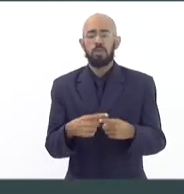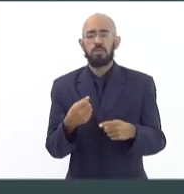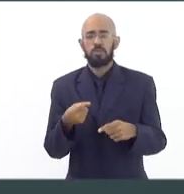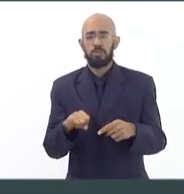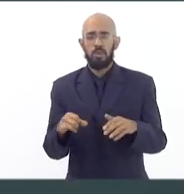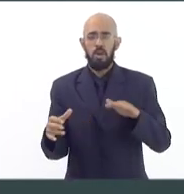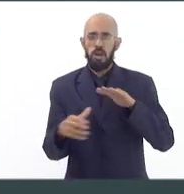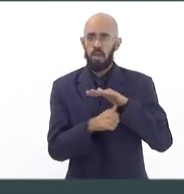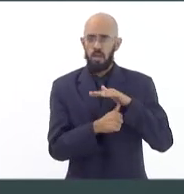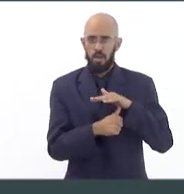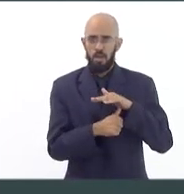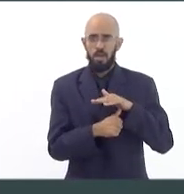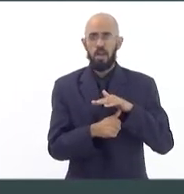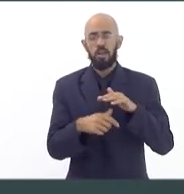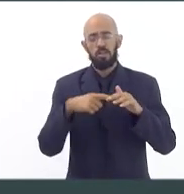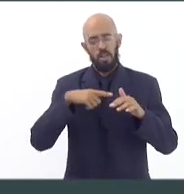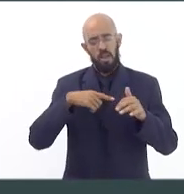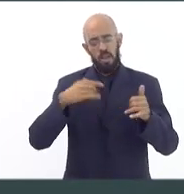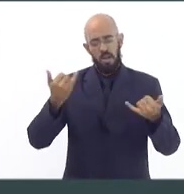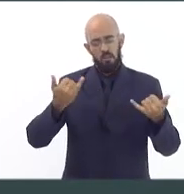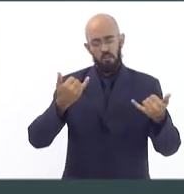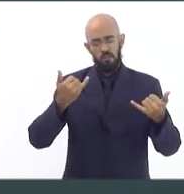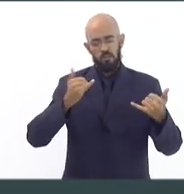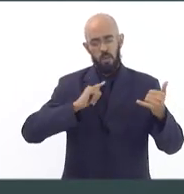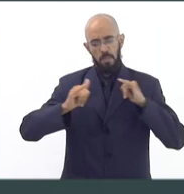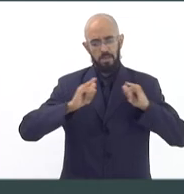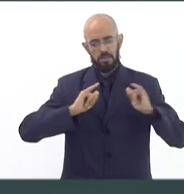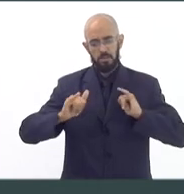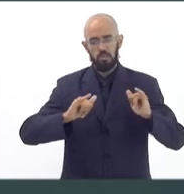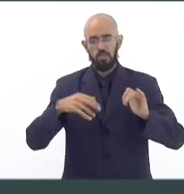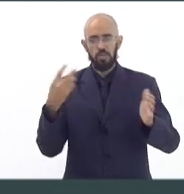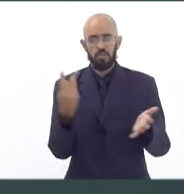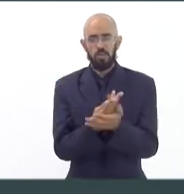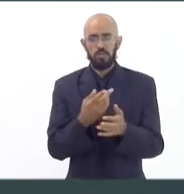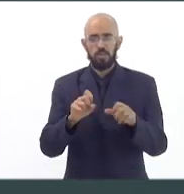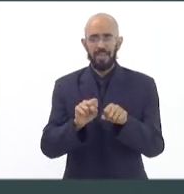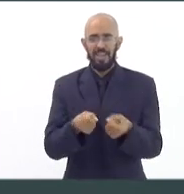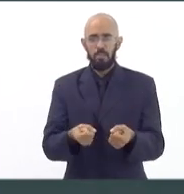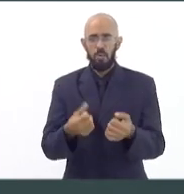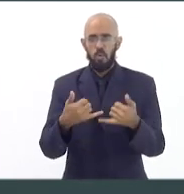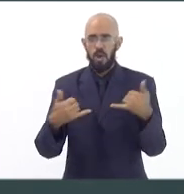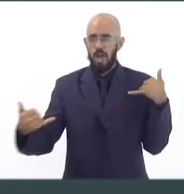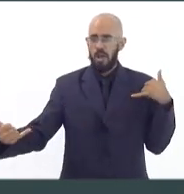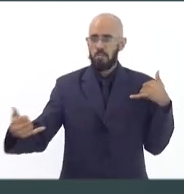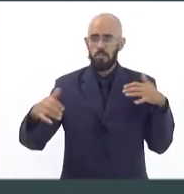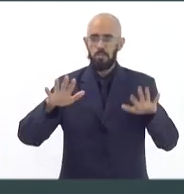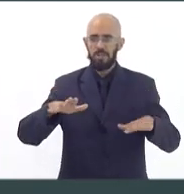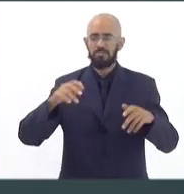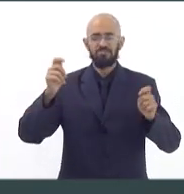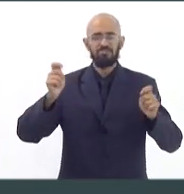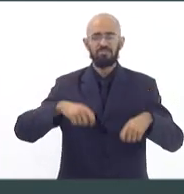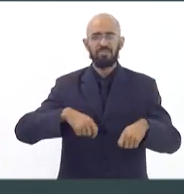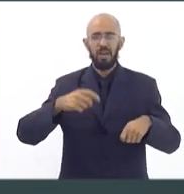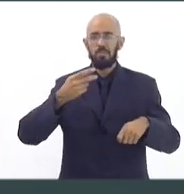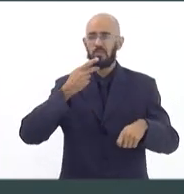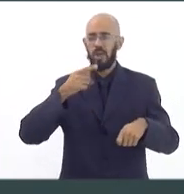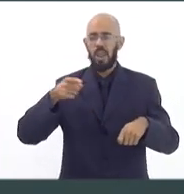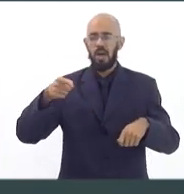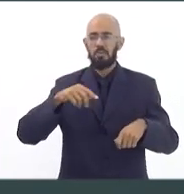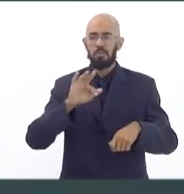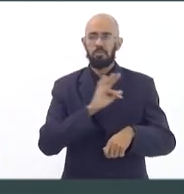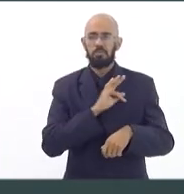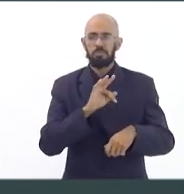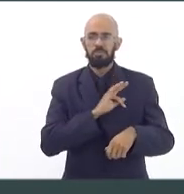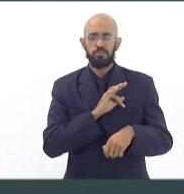informação do que houve o rompimento do cabo mas não há como passar para as forças de segurança por exemplo lá